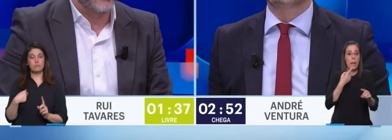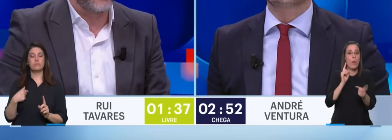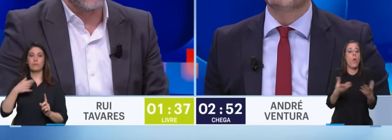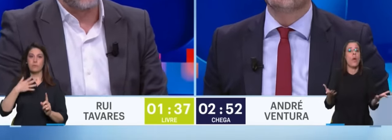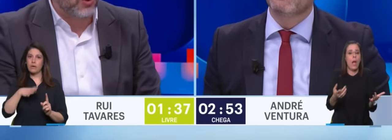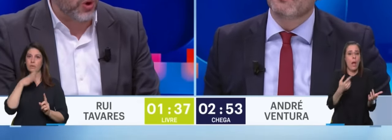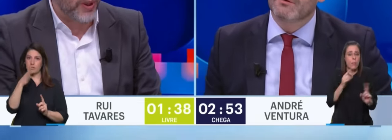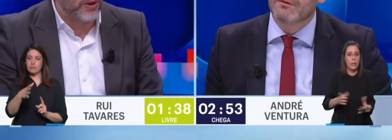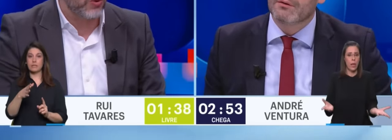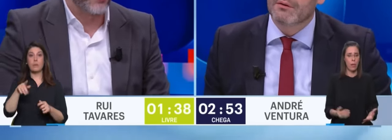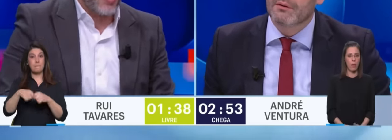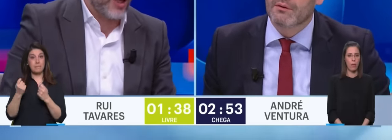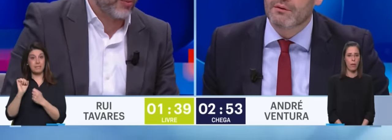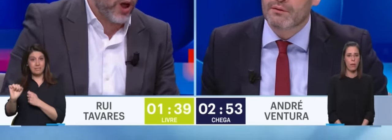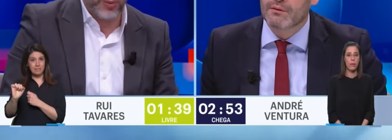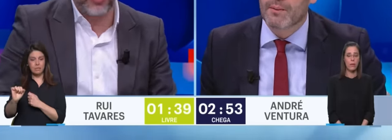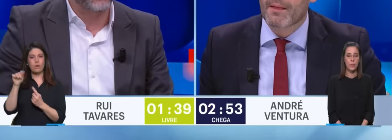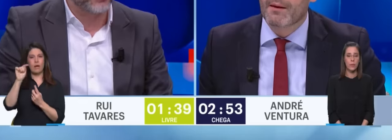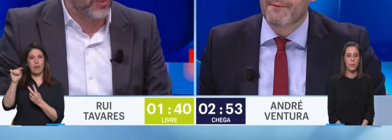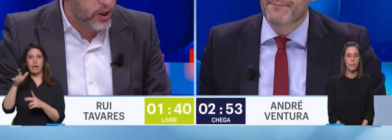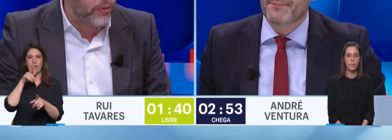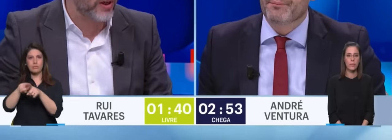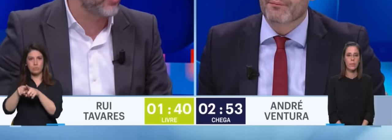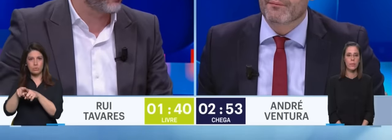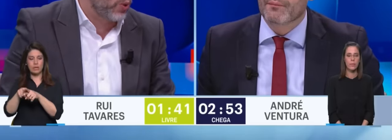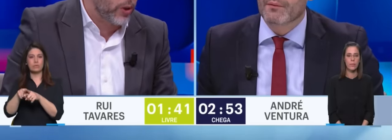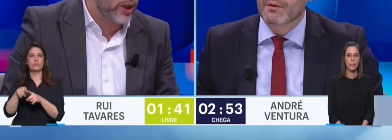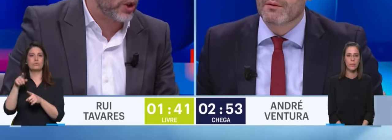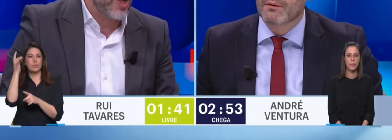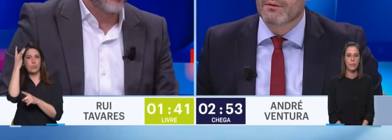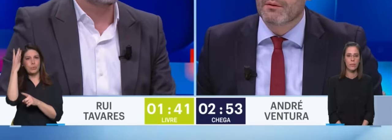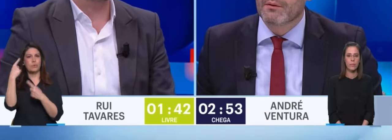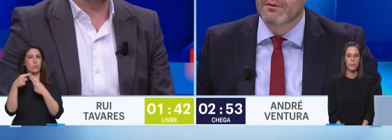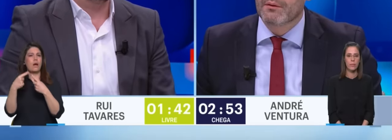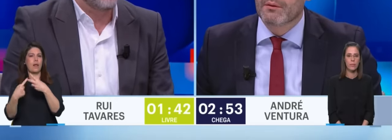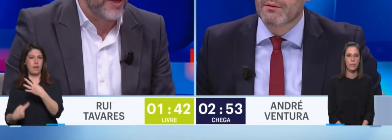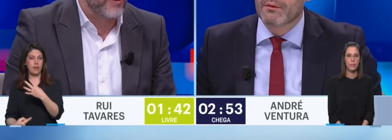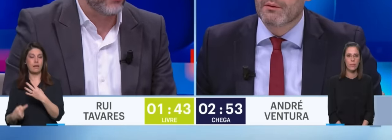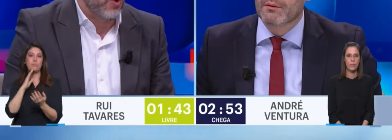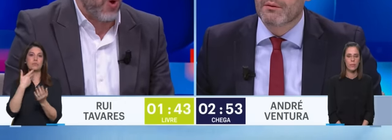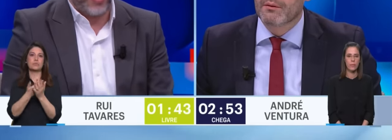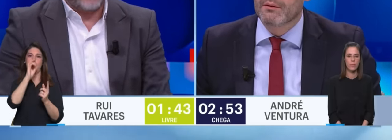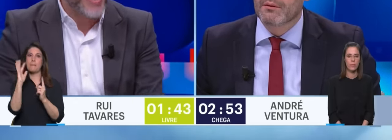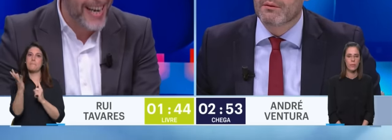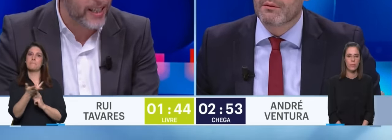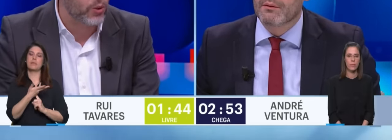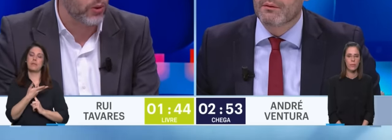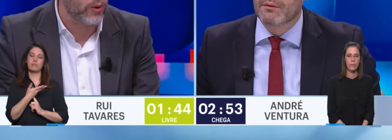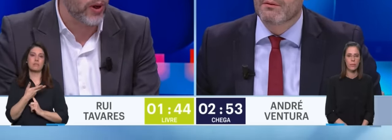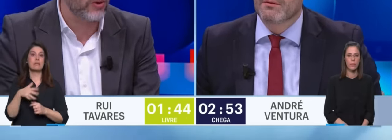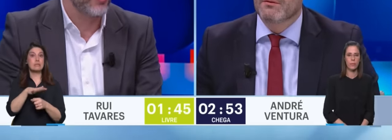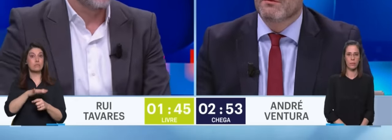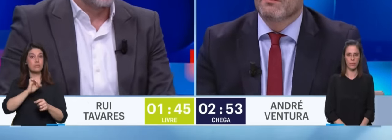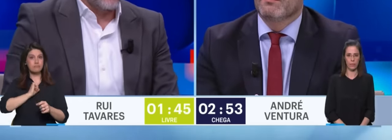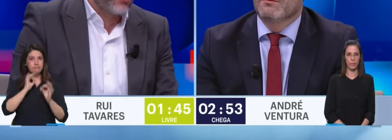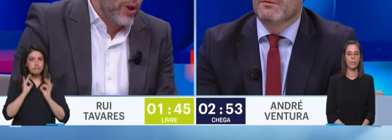digo é que no seu partido há deputados posso dar o exemplo desta vigarice como deoutras que depois geram um ambiente no qual nesta situação em